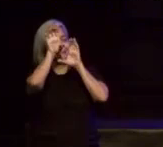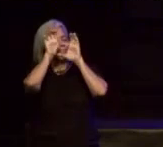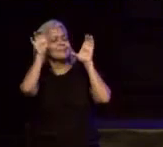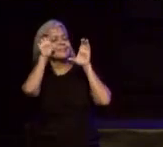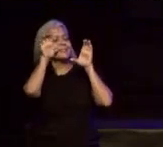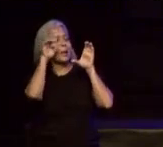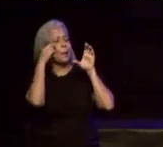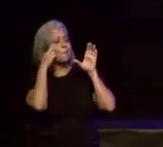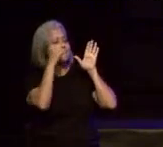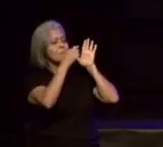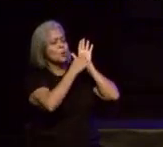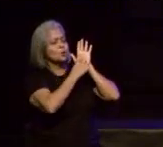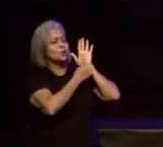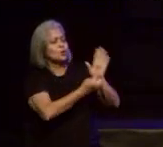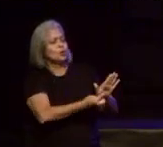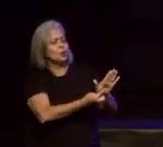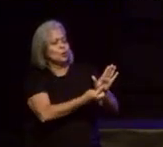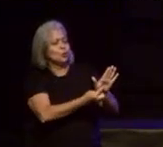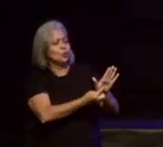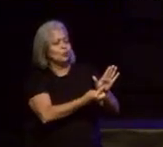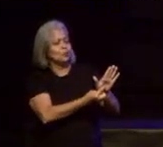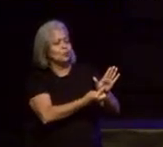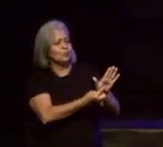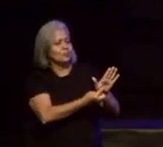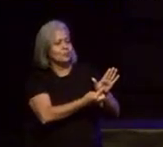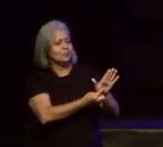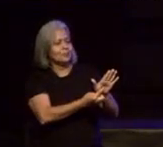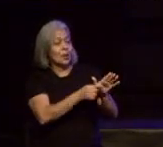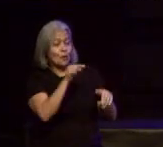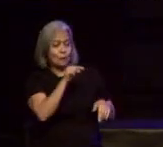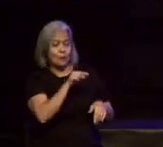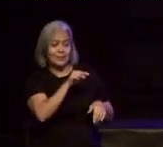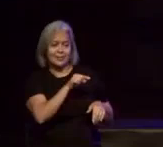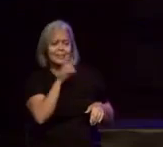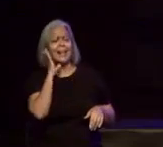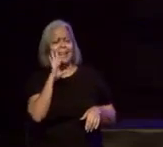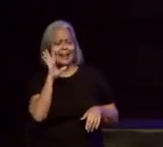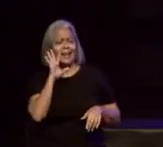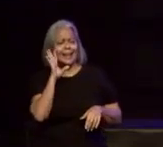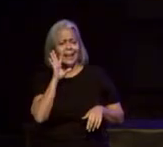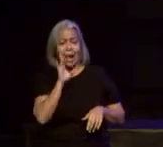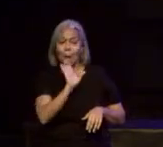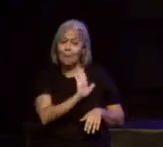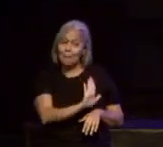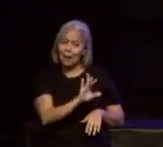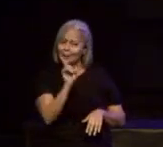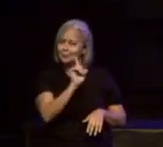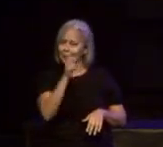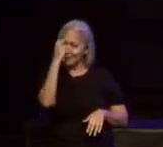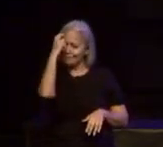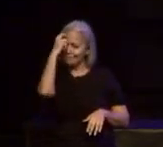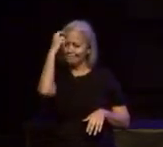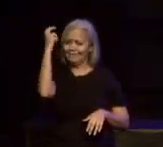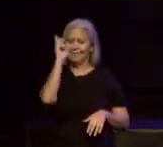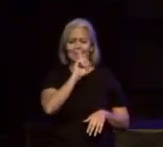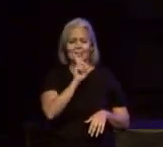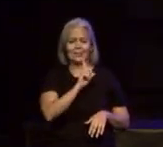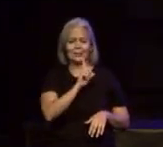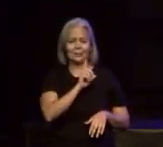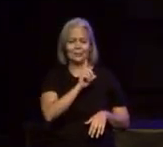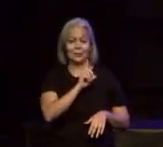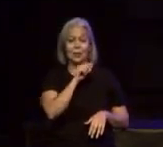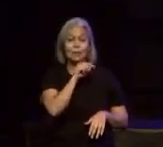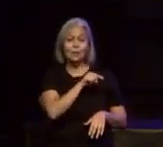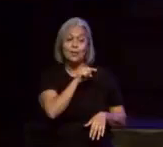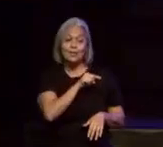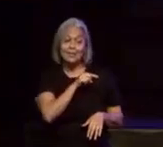no céu quem lhe revelou isso. Pedro, você é um cara legal, mas você não é tão inteligente assim, né? E você